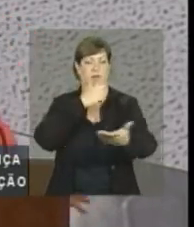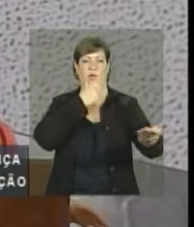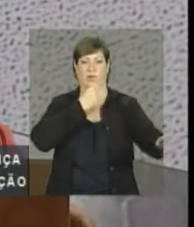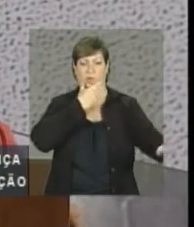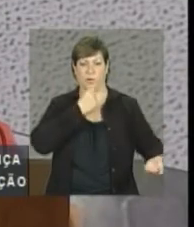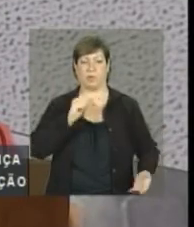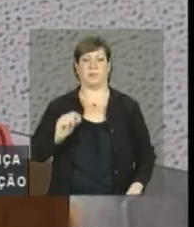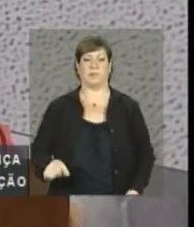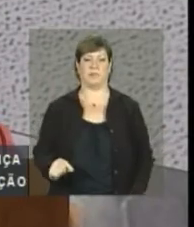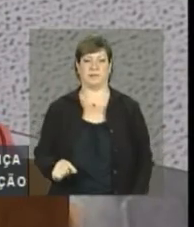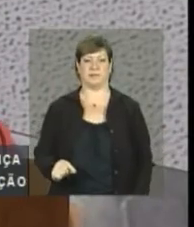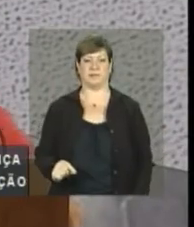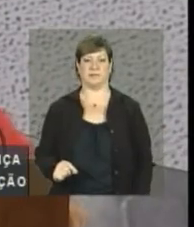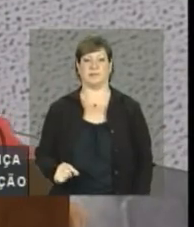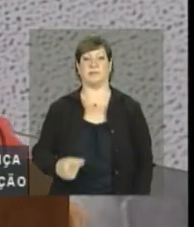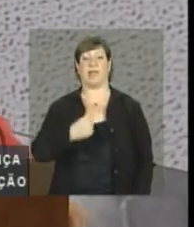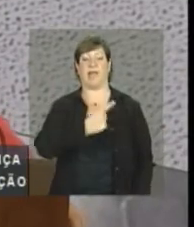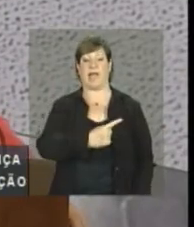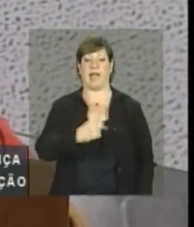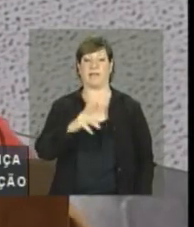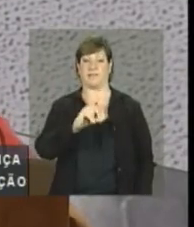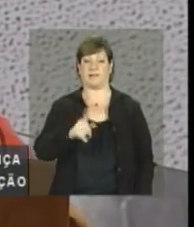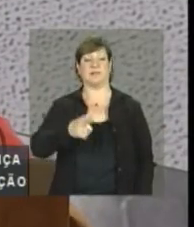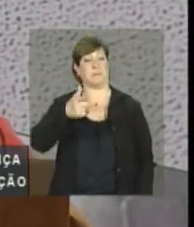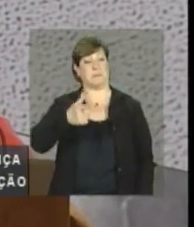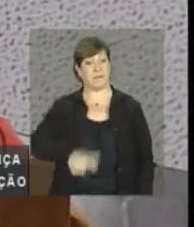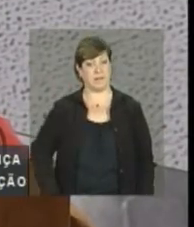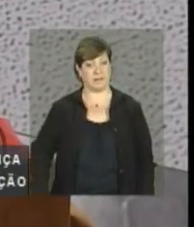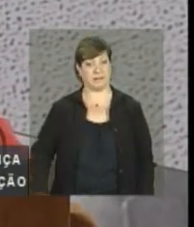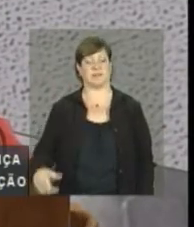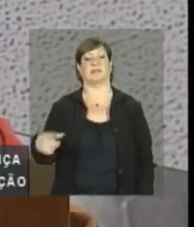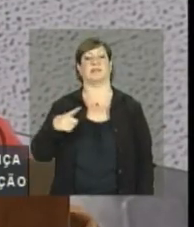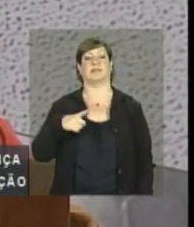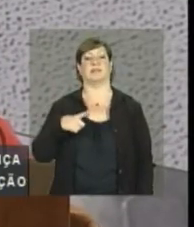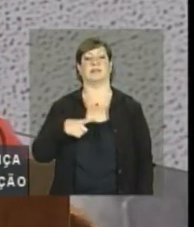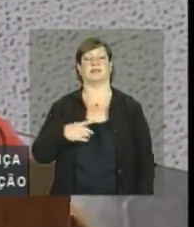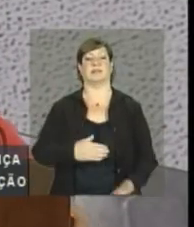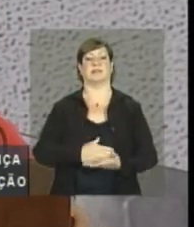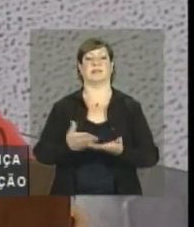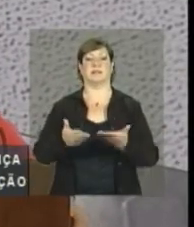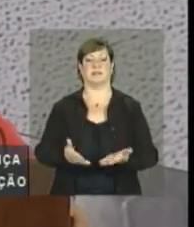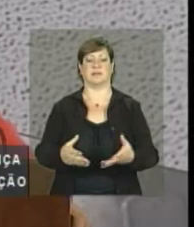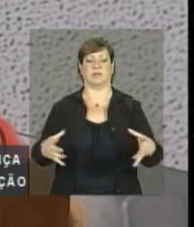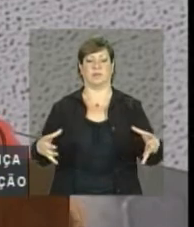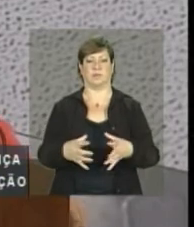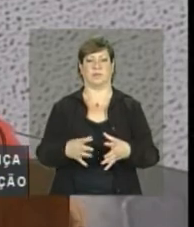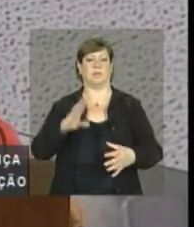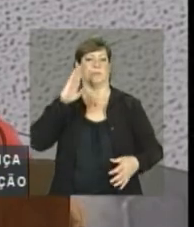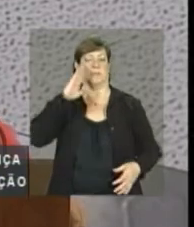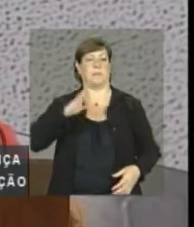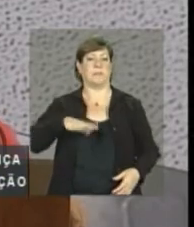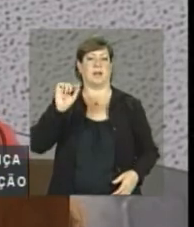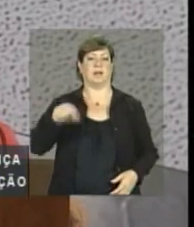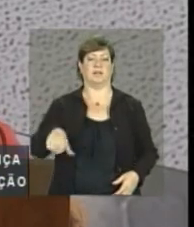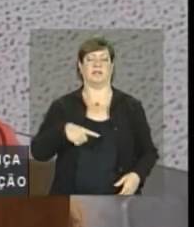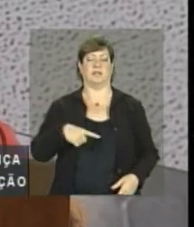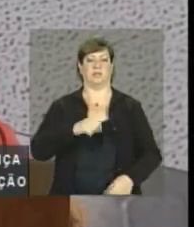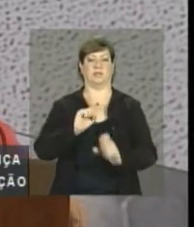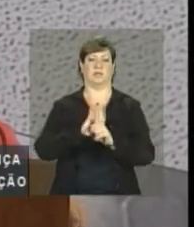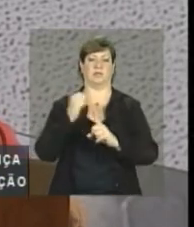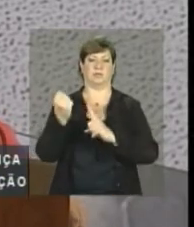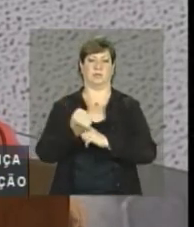que cada vez mais passam a ser a parte majoritária da sociedade